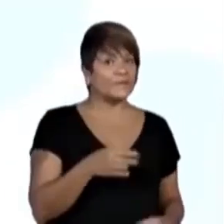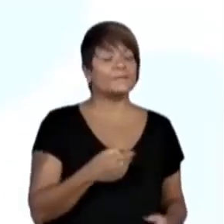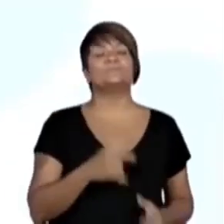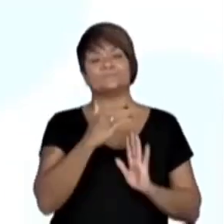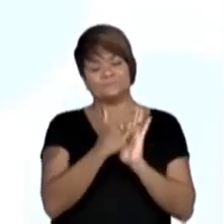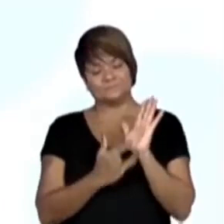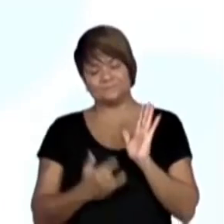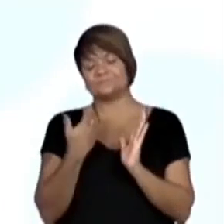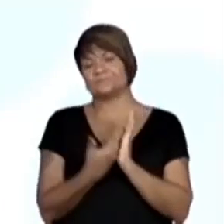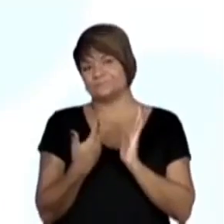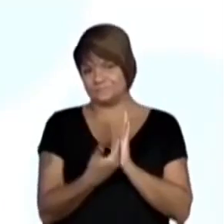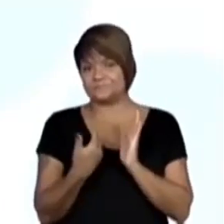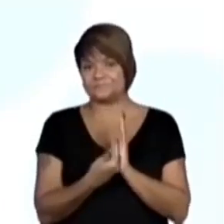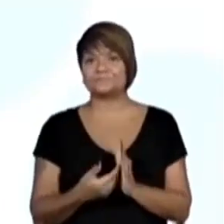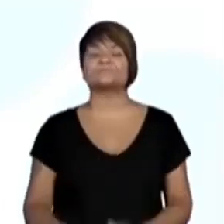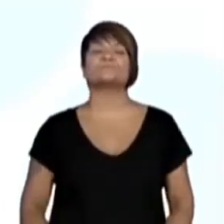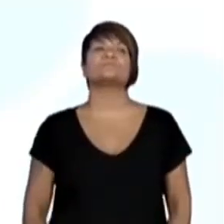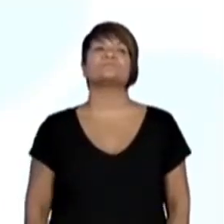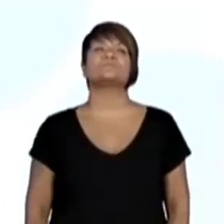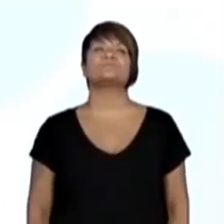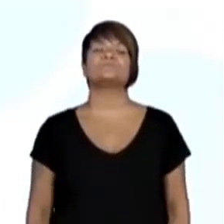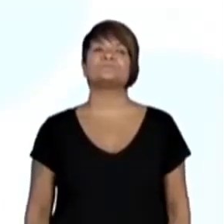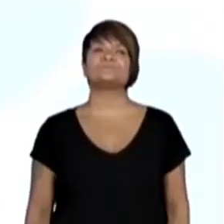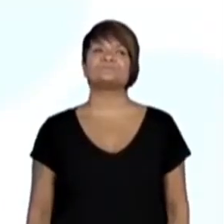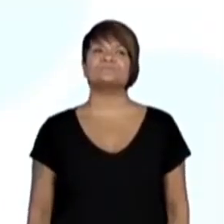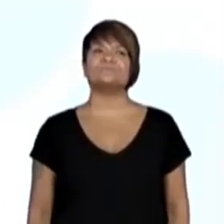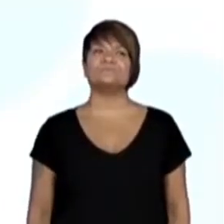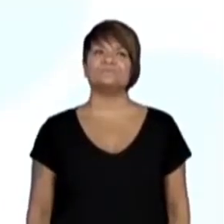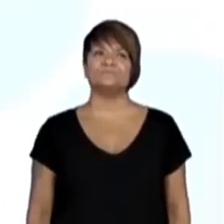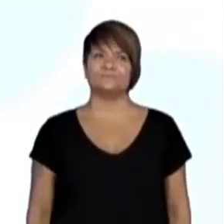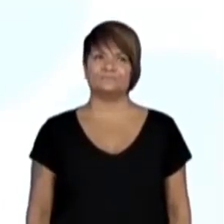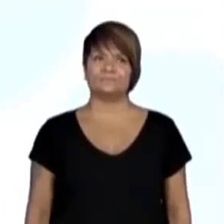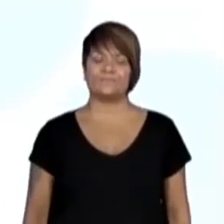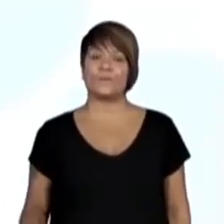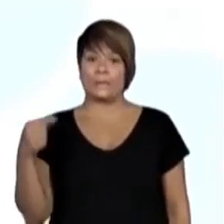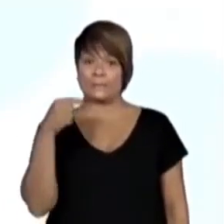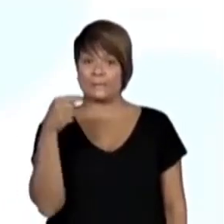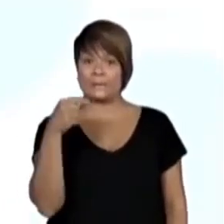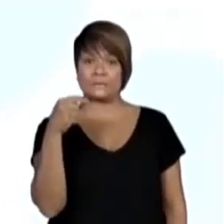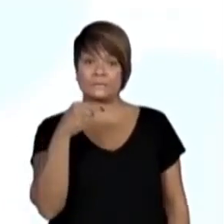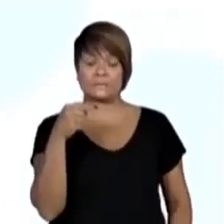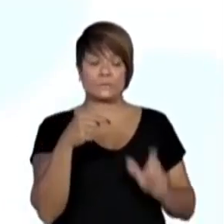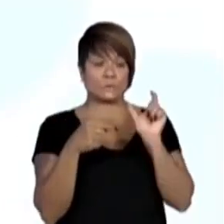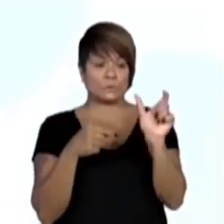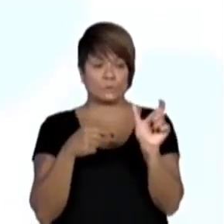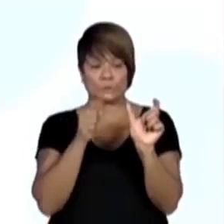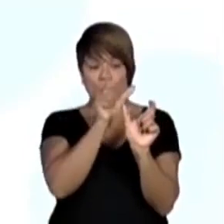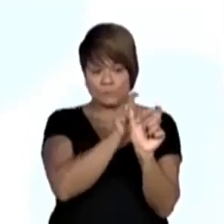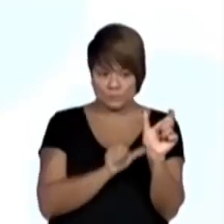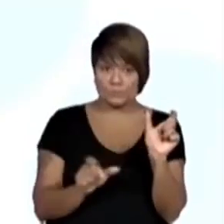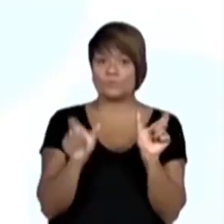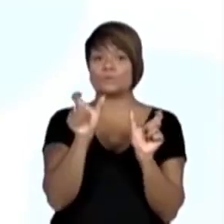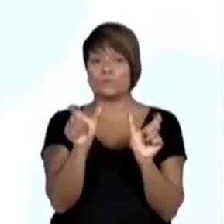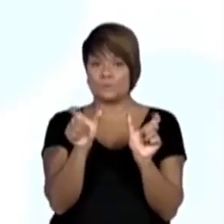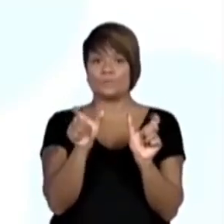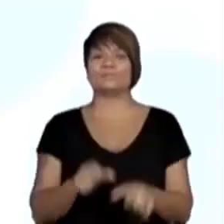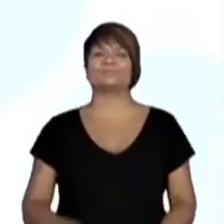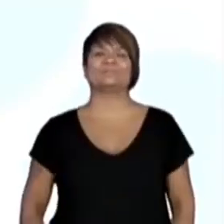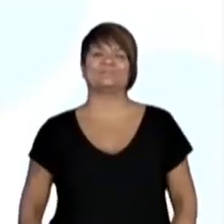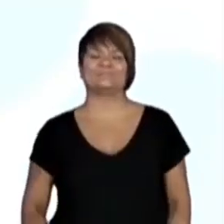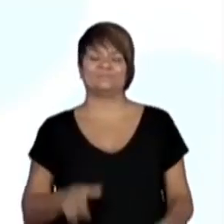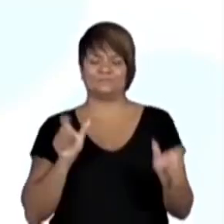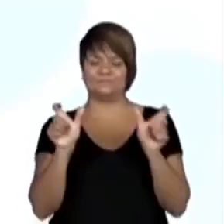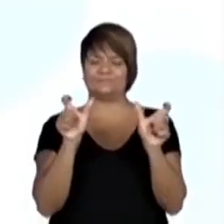Então, esconde. Aí tem um tracinho, já que eu vou repetir a mesma palavra. Então, tem duas